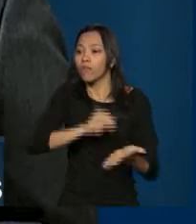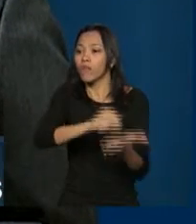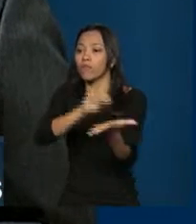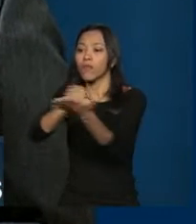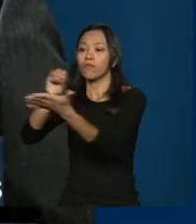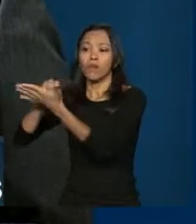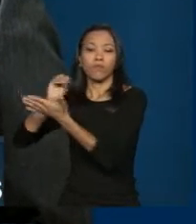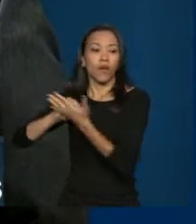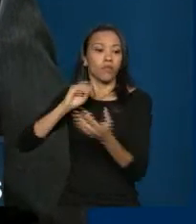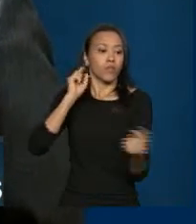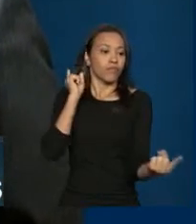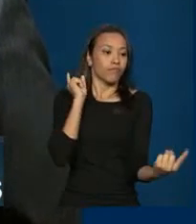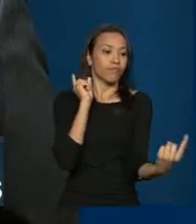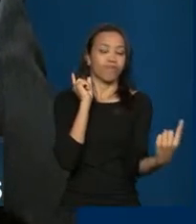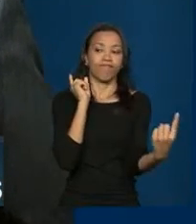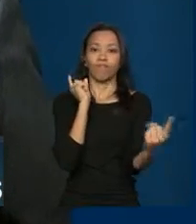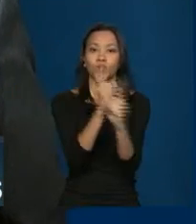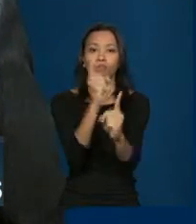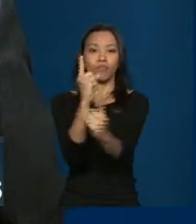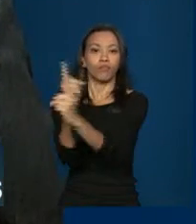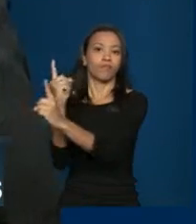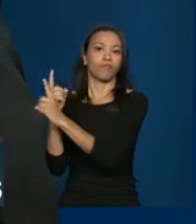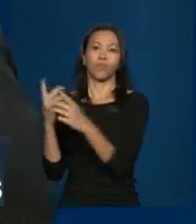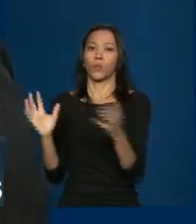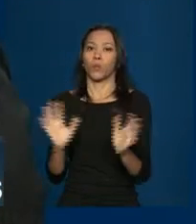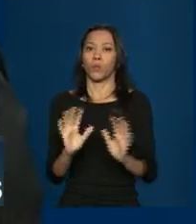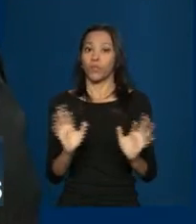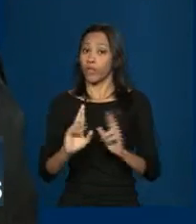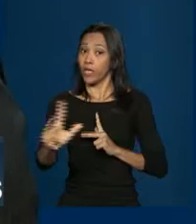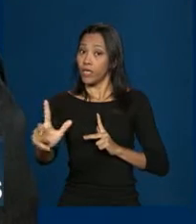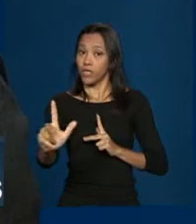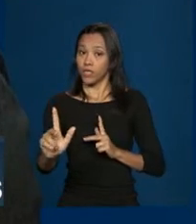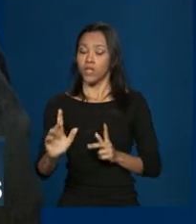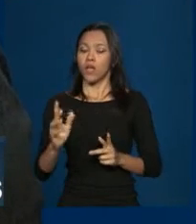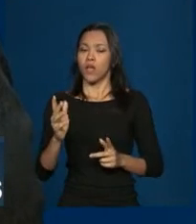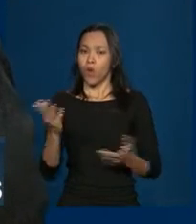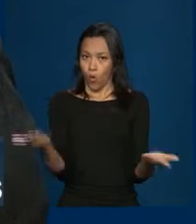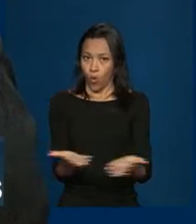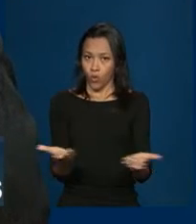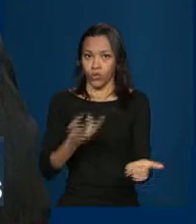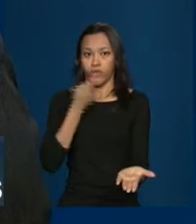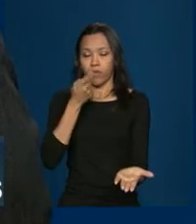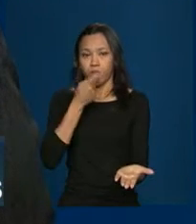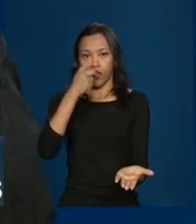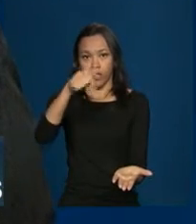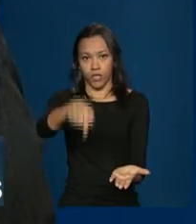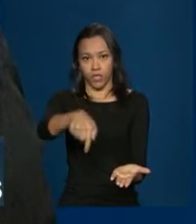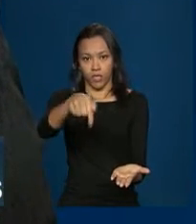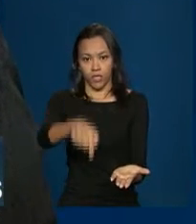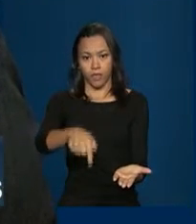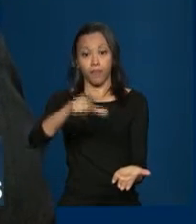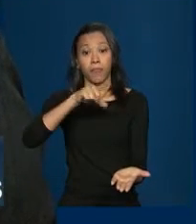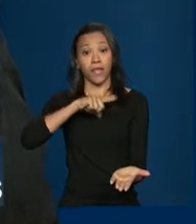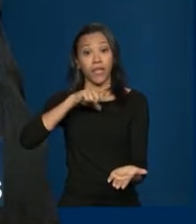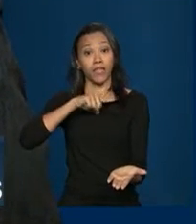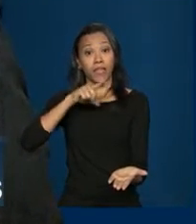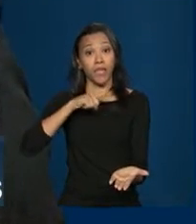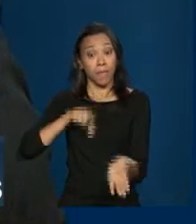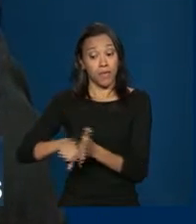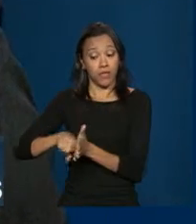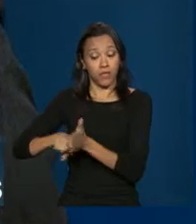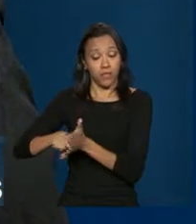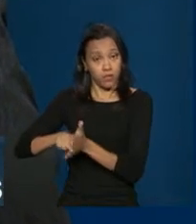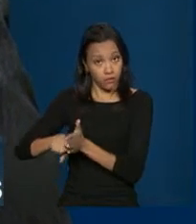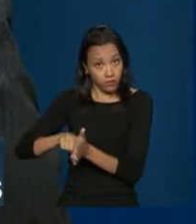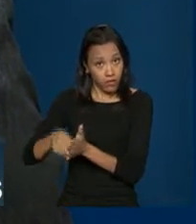coisa que a quantidade de vítimas, né? Eu falava hoje mais cedo que tem certos estudos, por